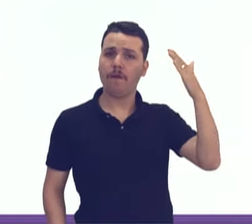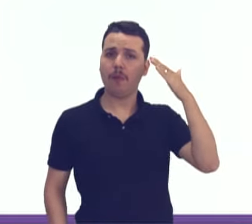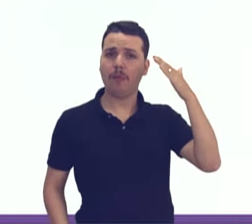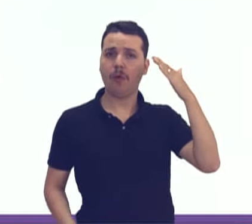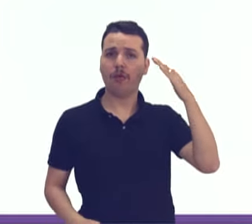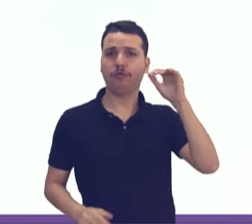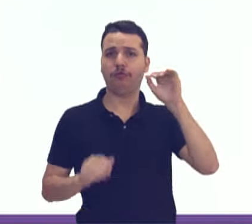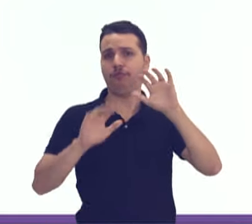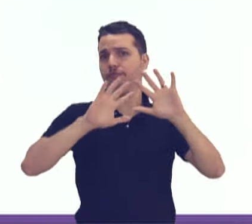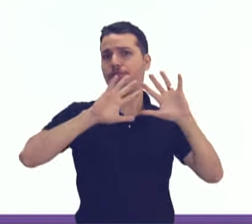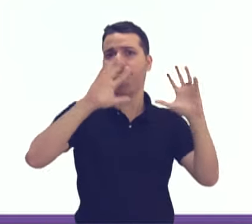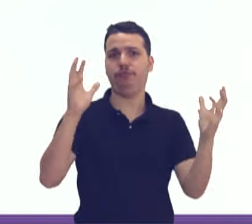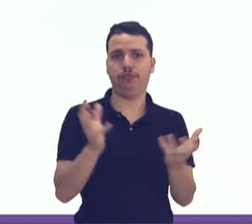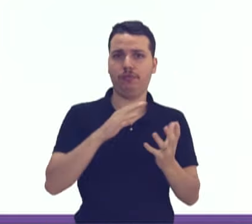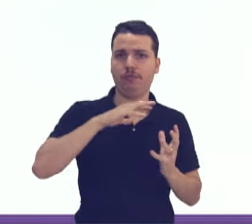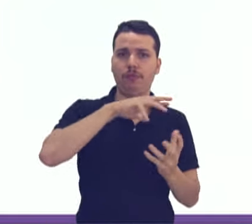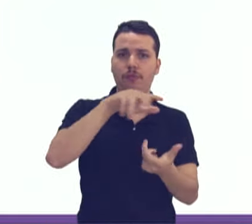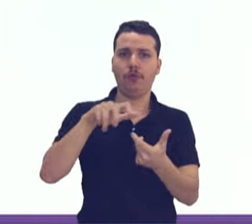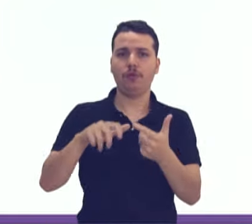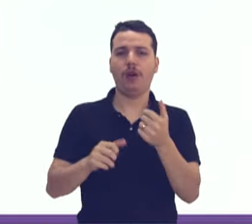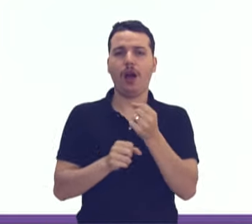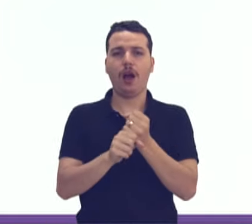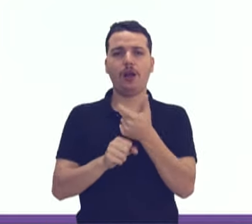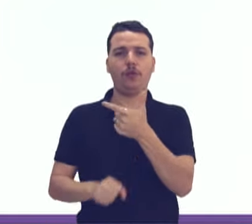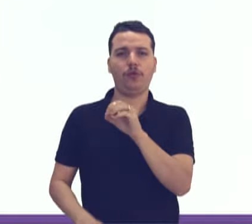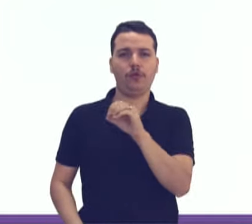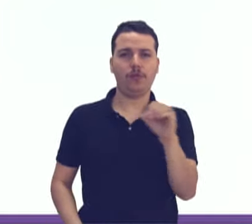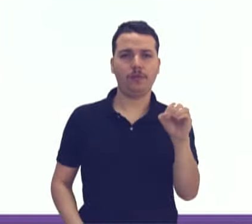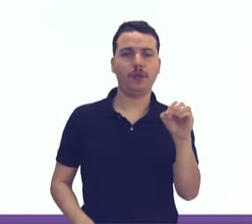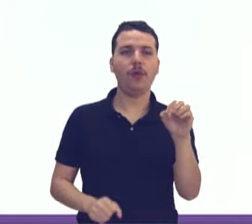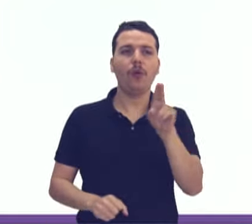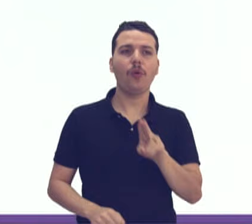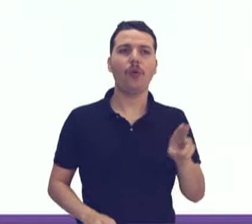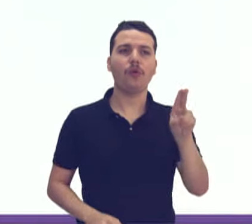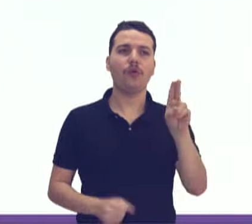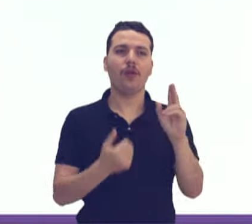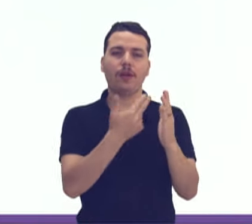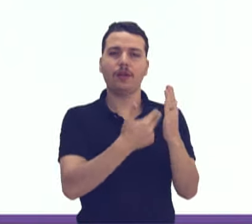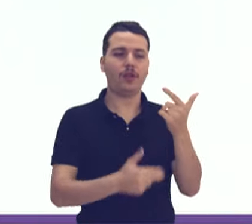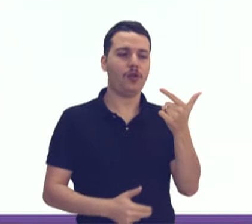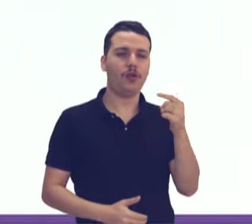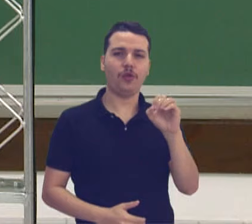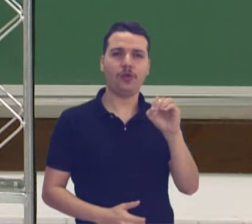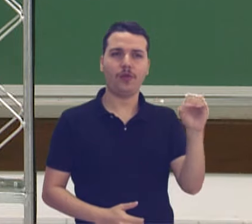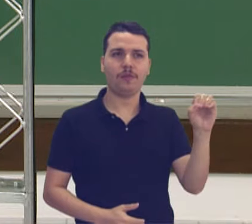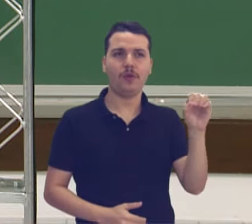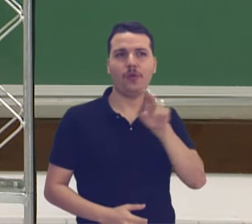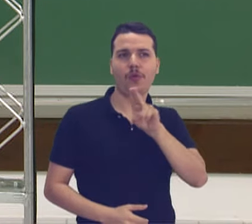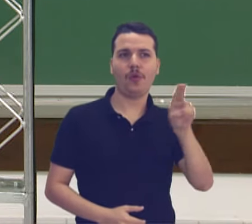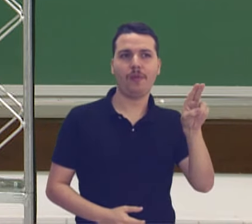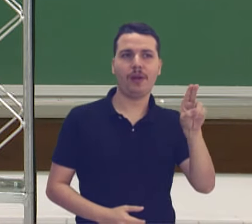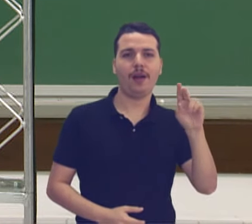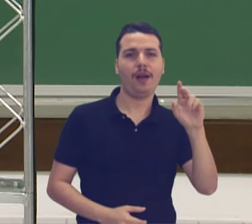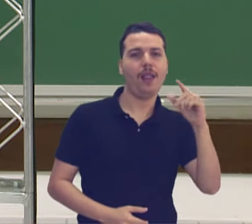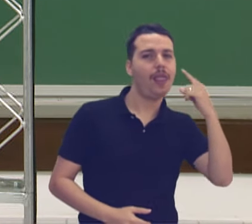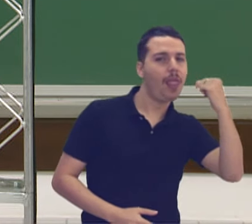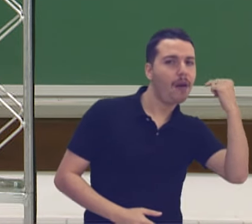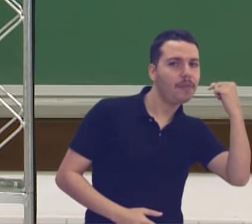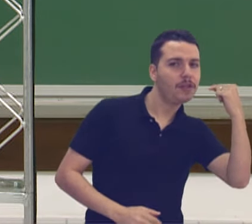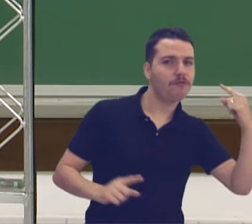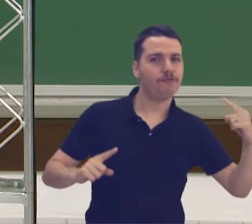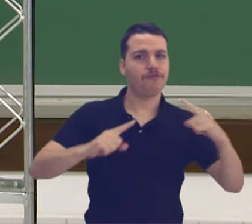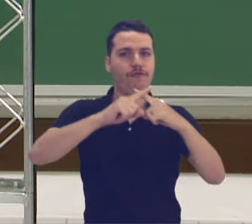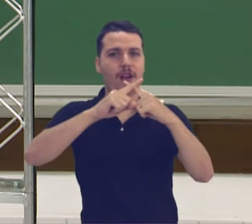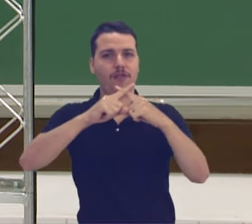apresentou essa nova linguagem artística uma série chamado lápis versus câmera garanto que vocês já conhece